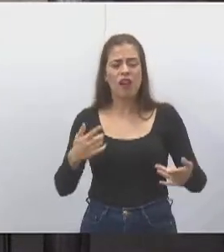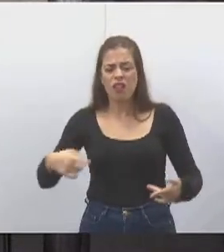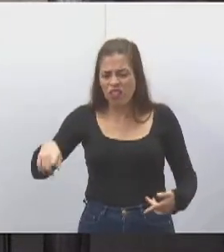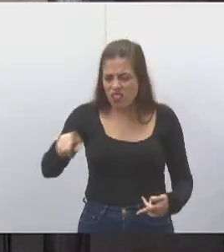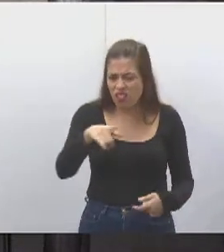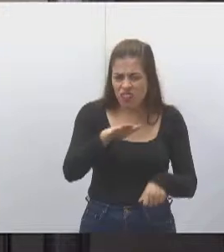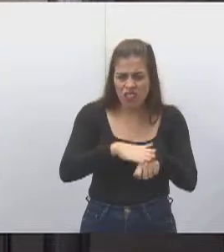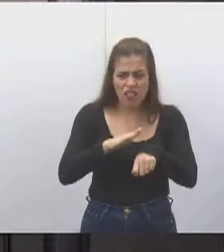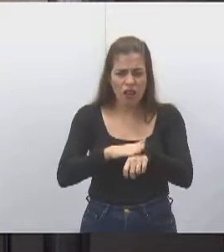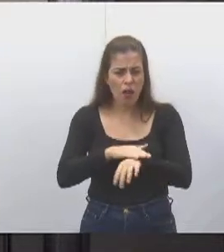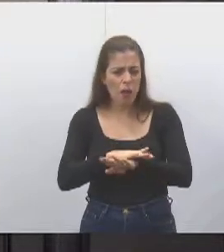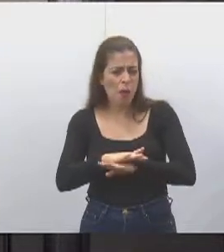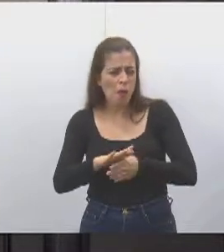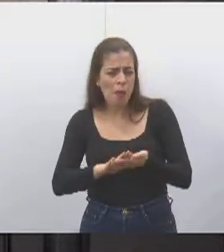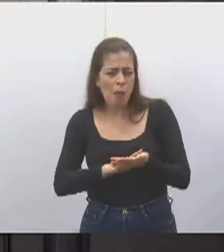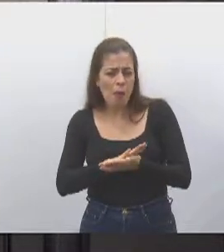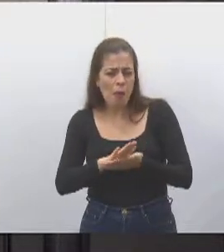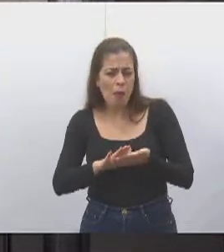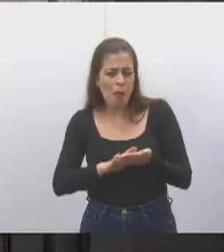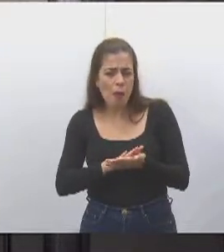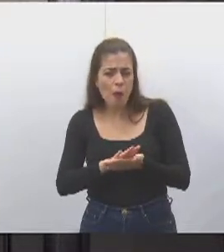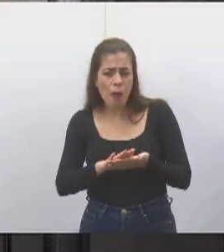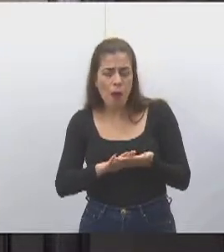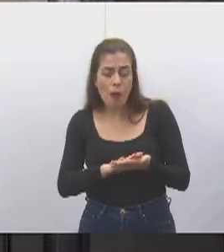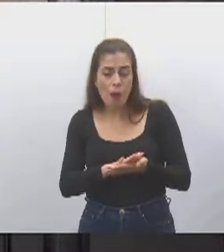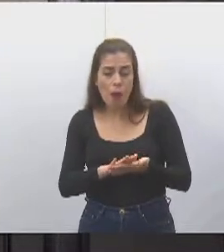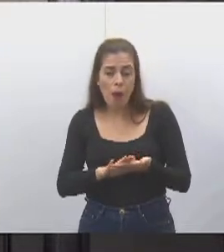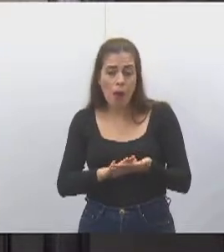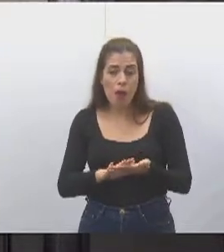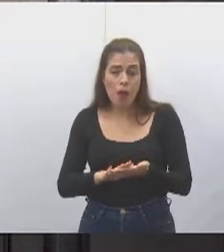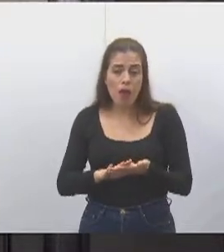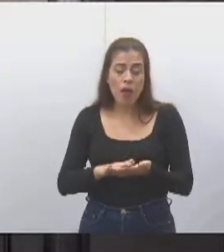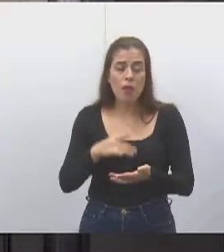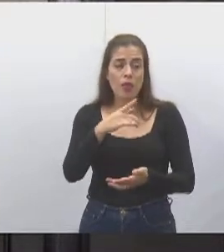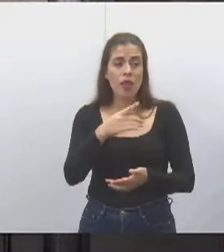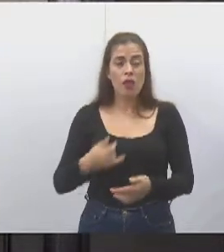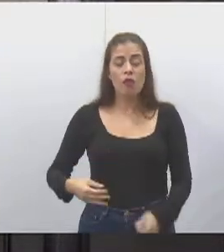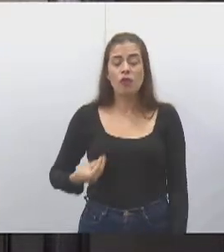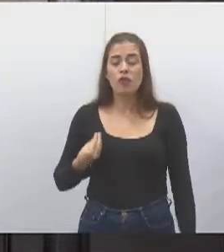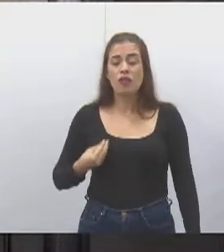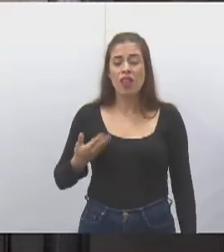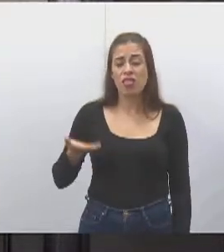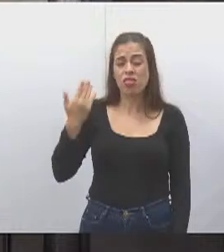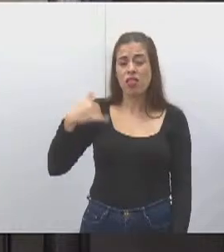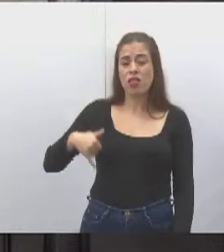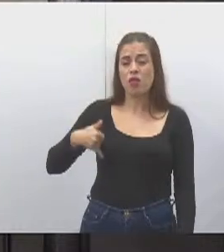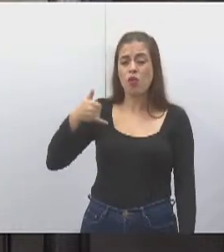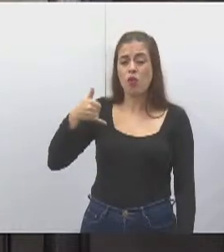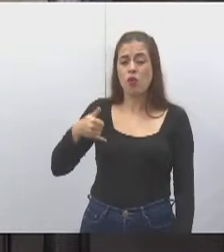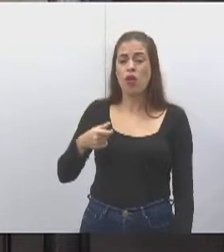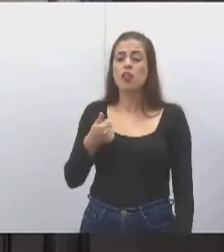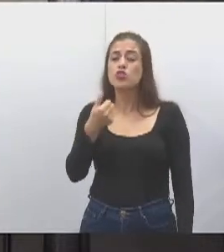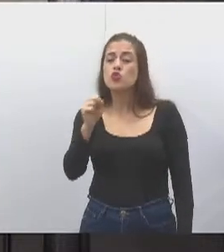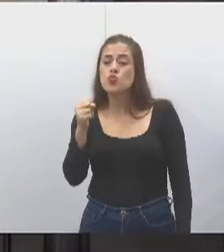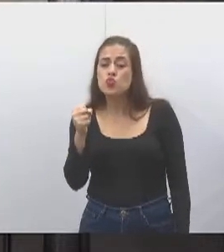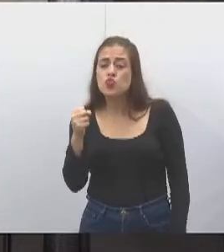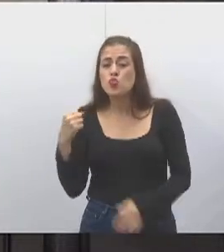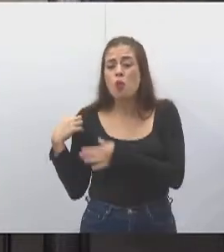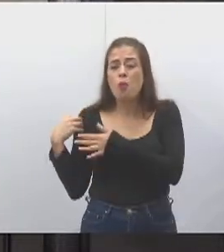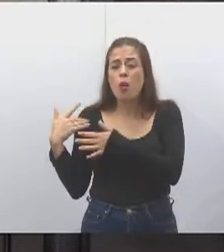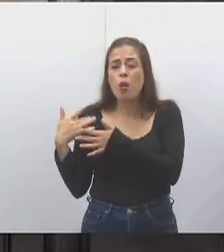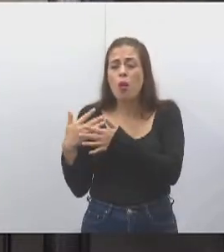faz. O nosso bairro lá, tantos anos, eu moro desde 18 anos, e nada é feito. Todo mundo vai lá,